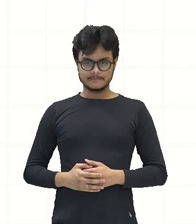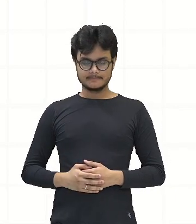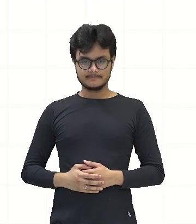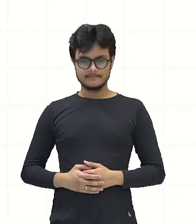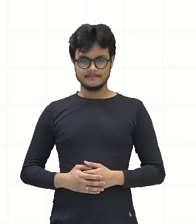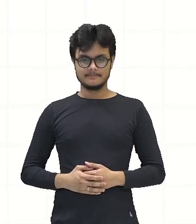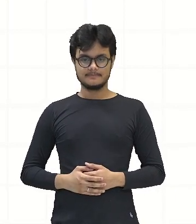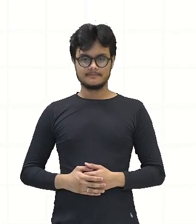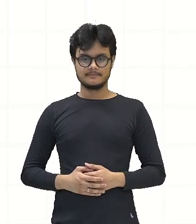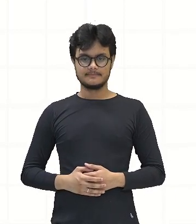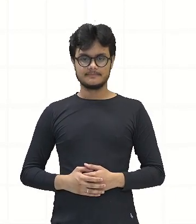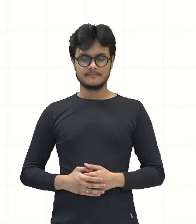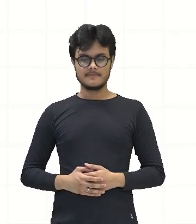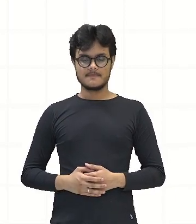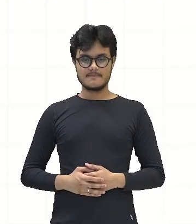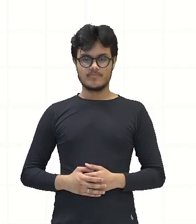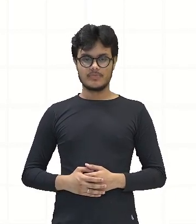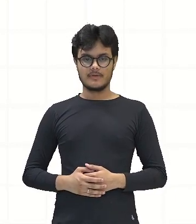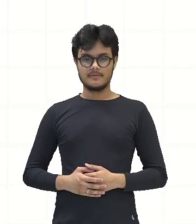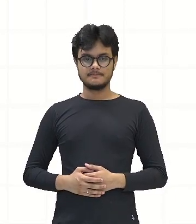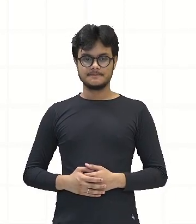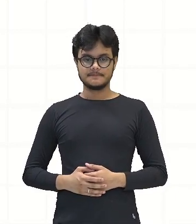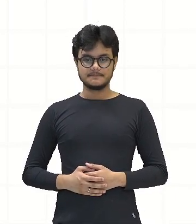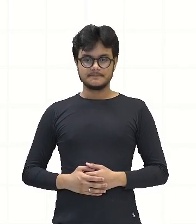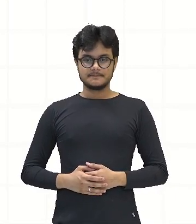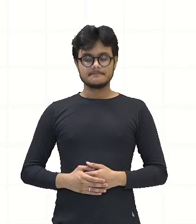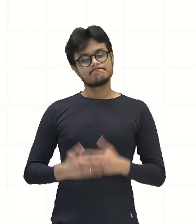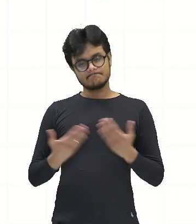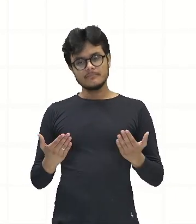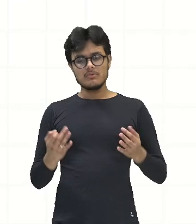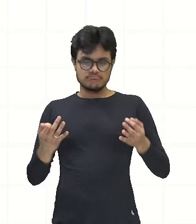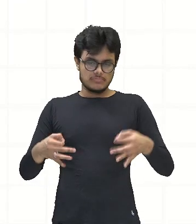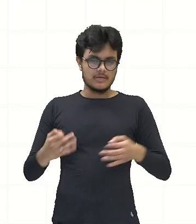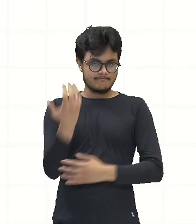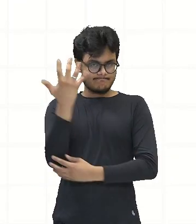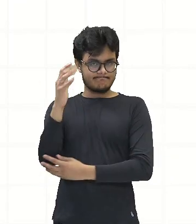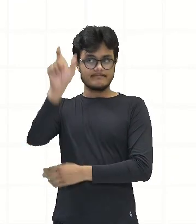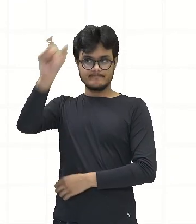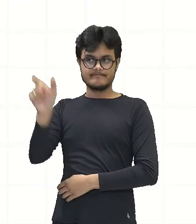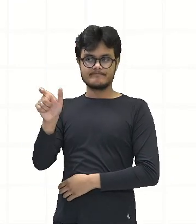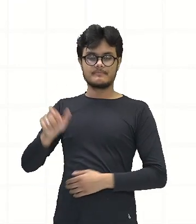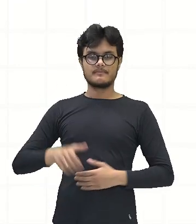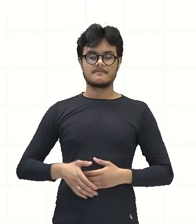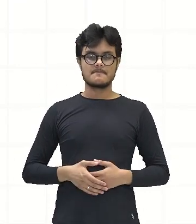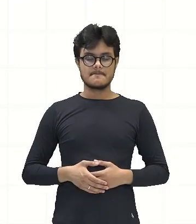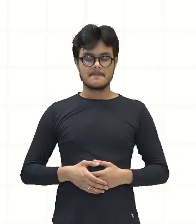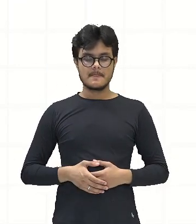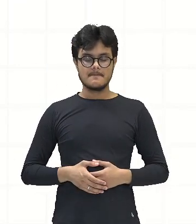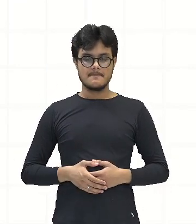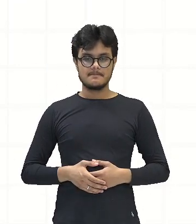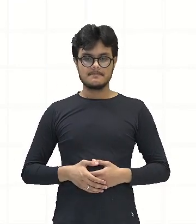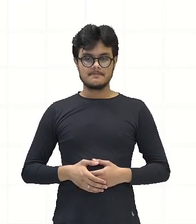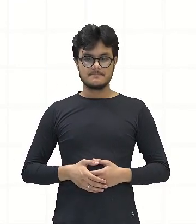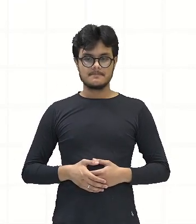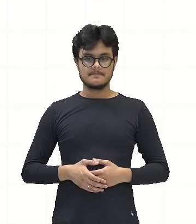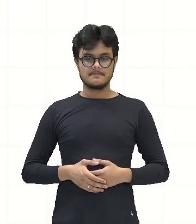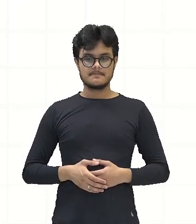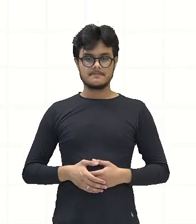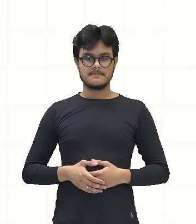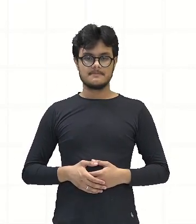até o território do Rio Grande do Sul. Então, toda essa faixa onde foi explorado aí